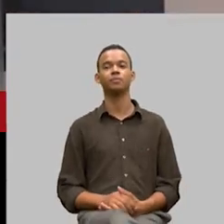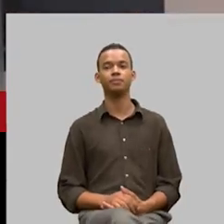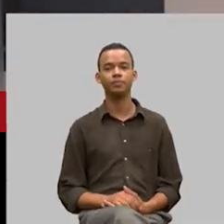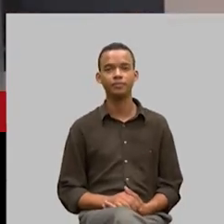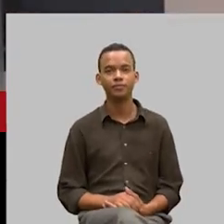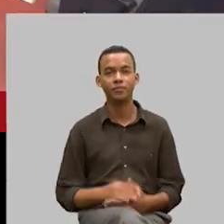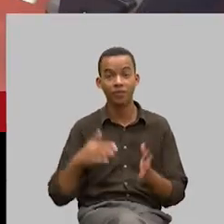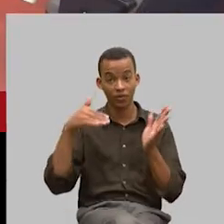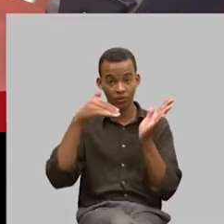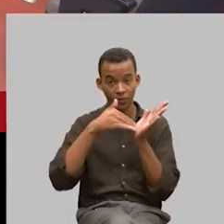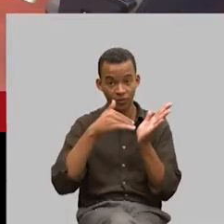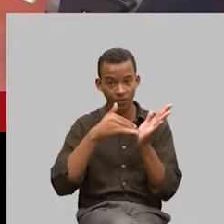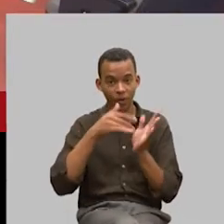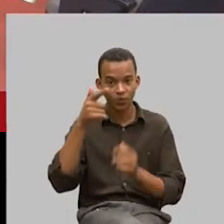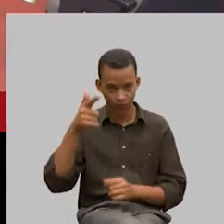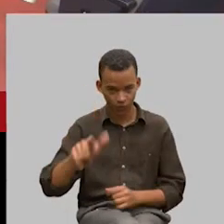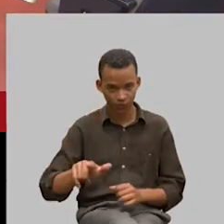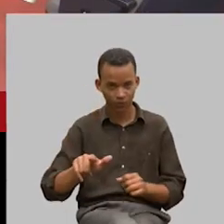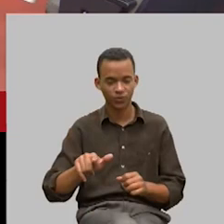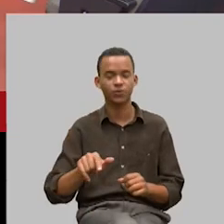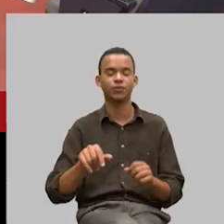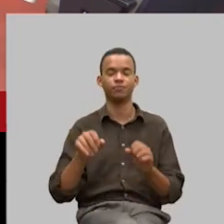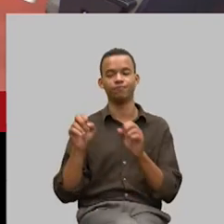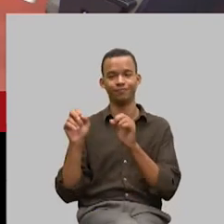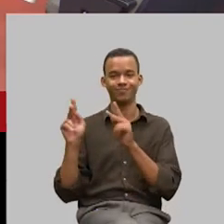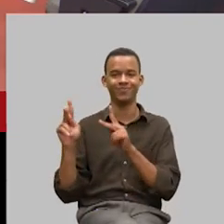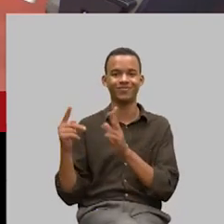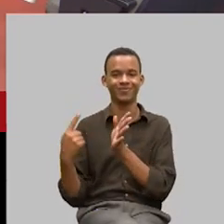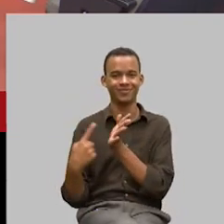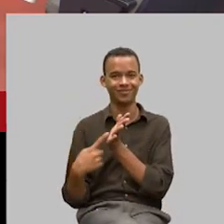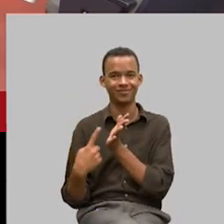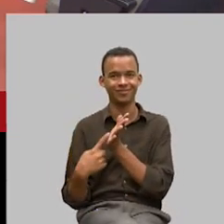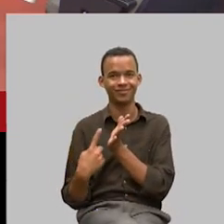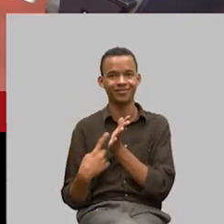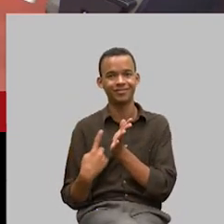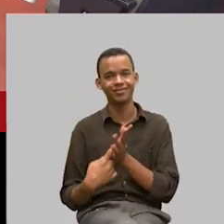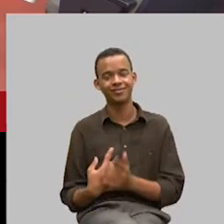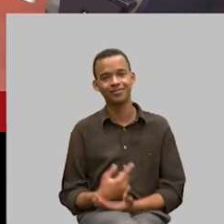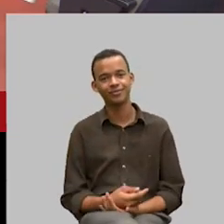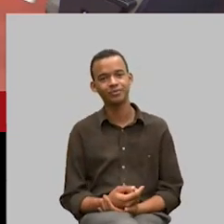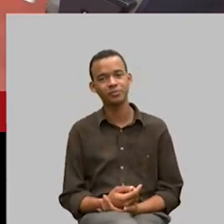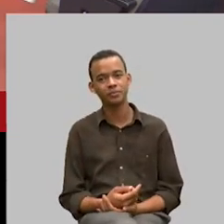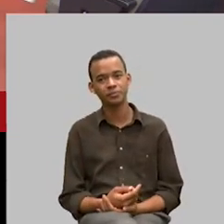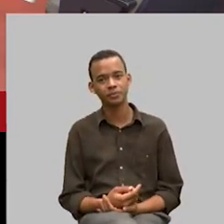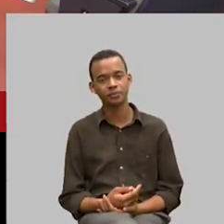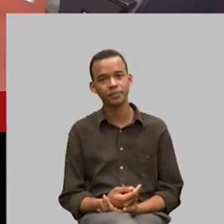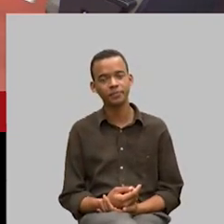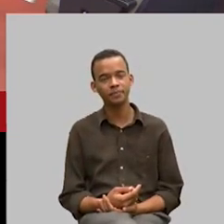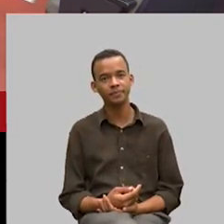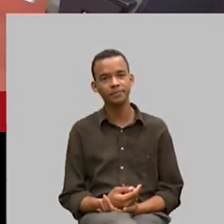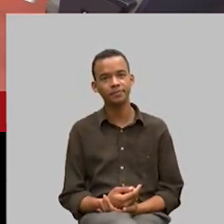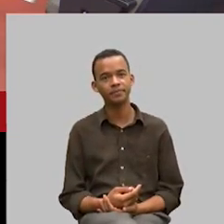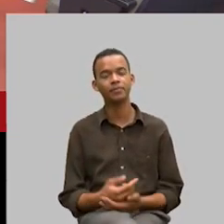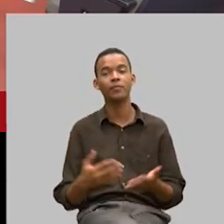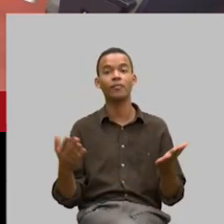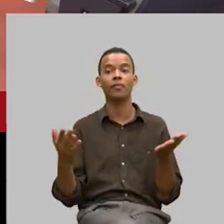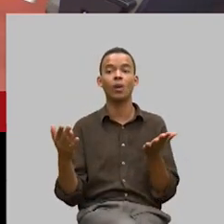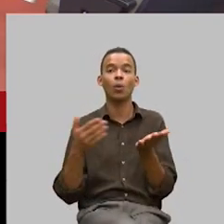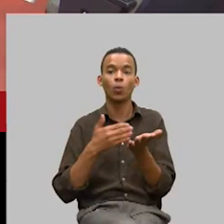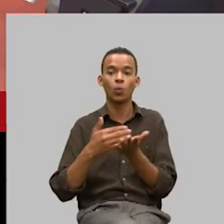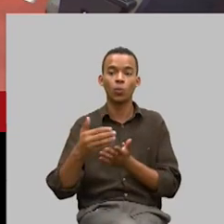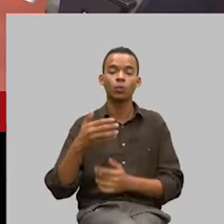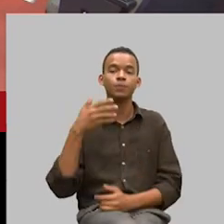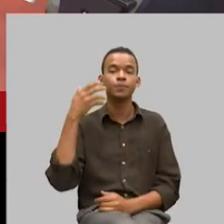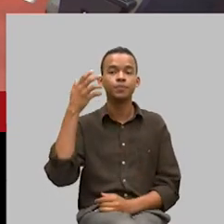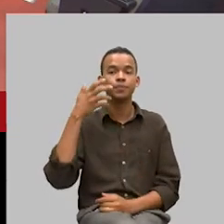tem mais um né Leleco no final né Pois é bom nesse momento então daremos início à fase de Exposições a